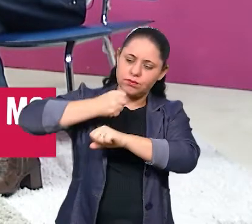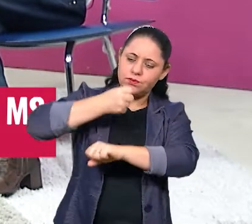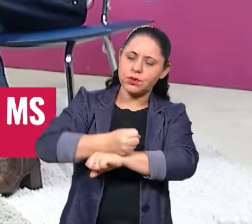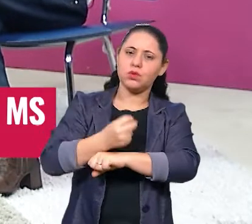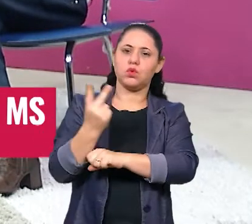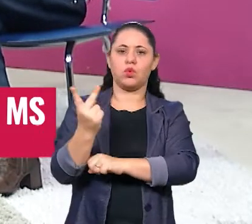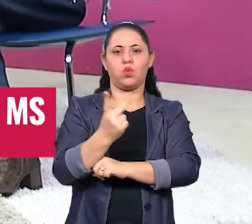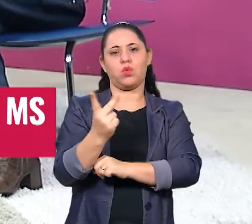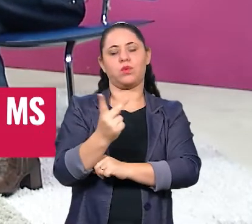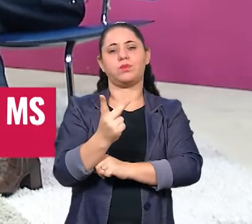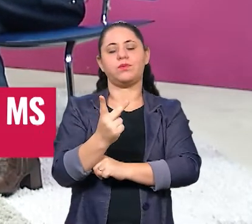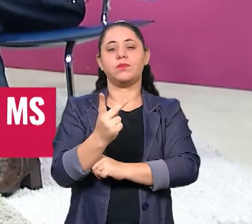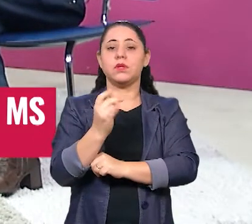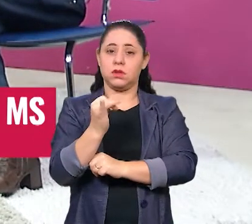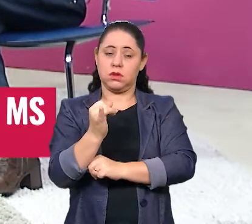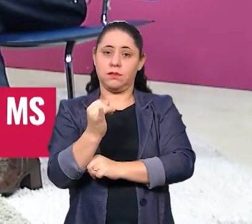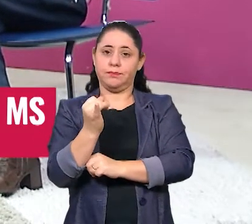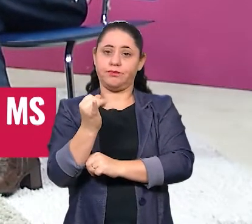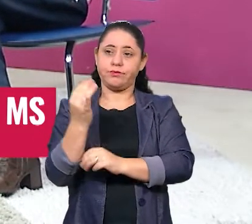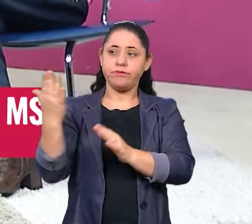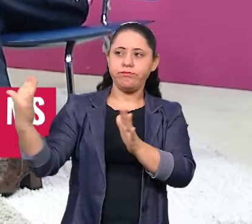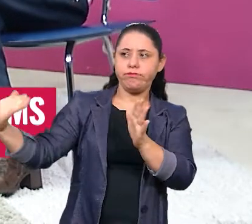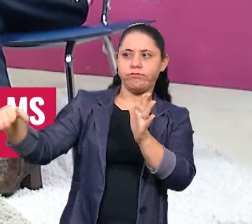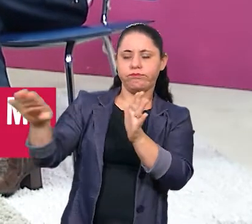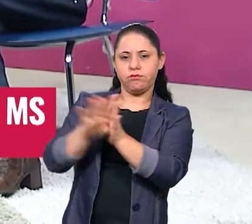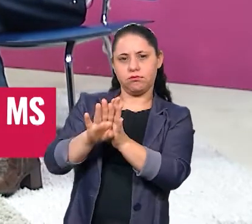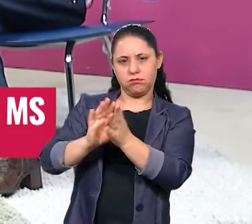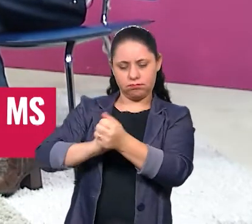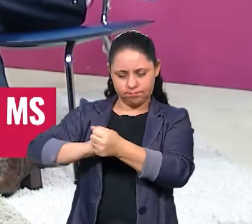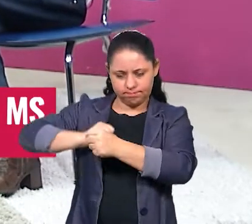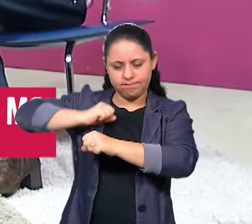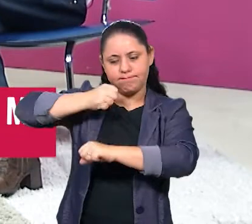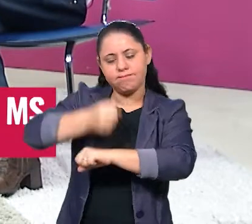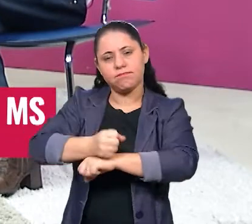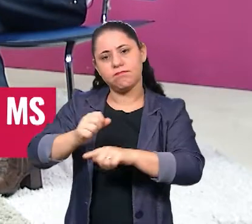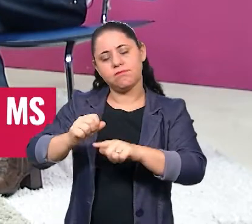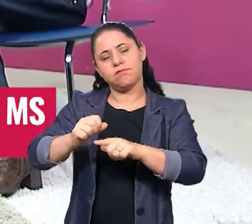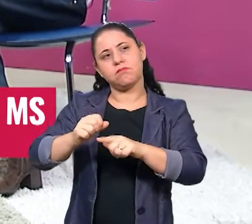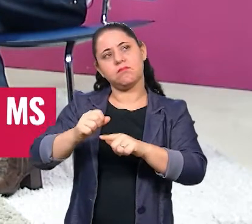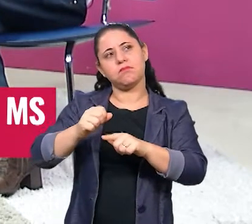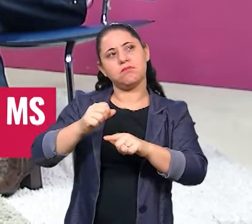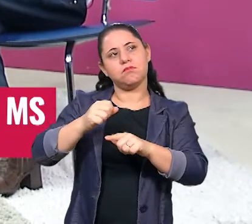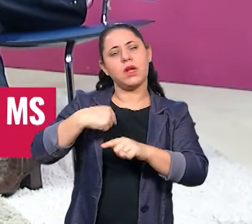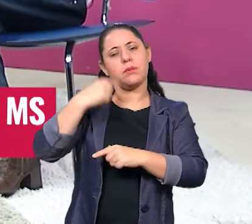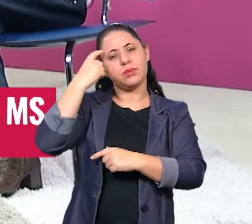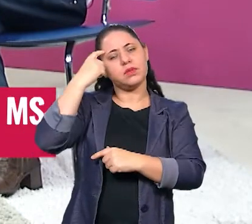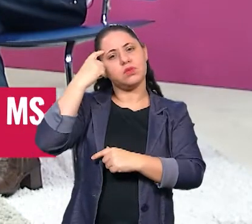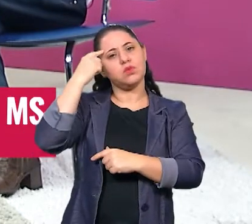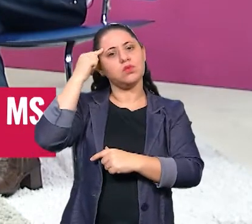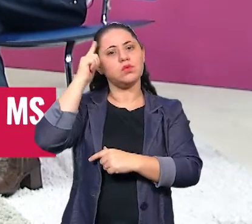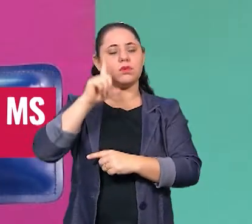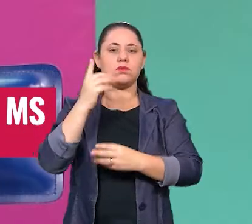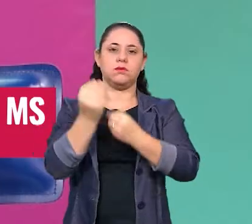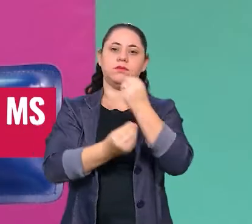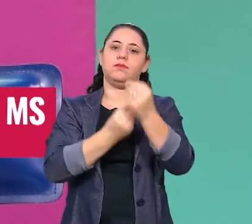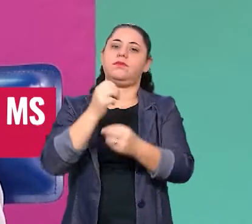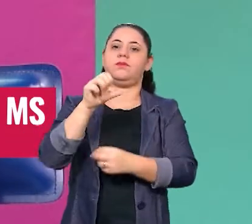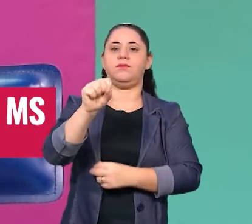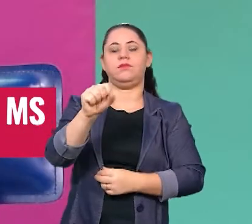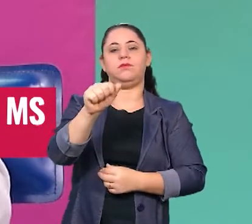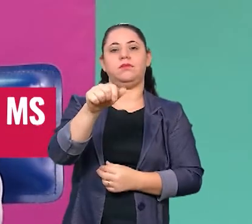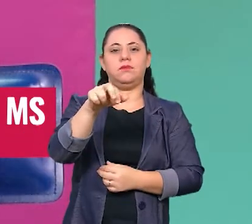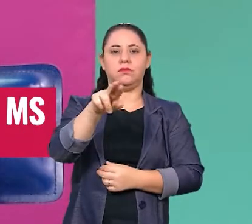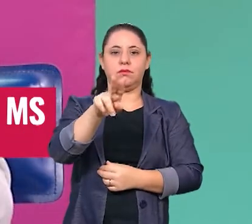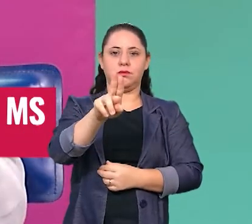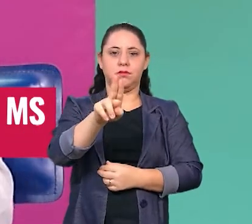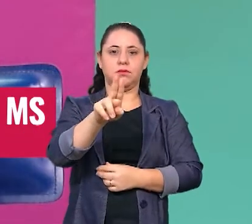gente não chegar com esse enfrentamento, eu acho que a gente consegue. Eu, com a produção do sarau, eu levei aí uns 4,